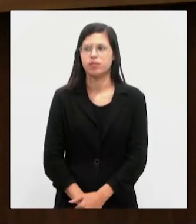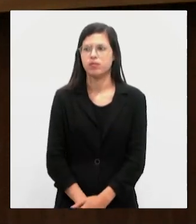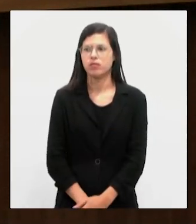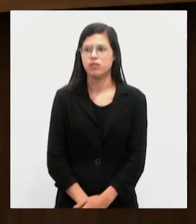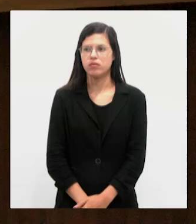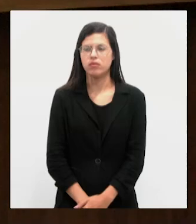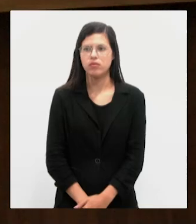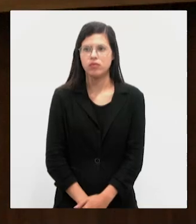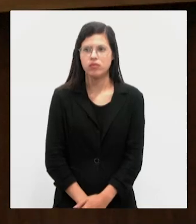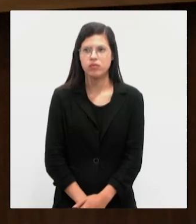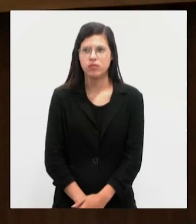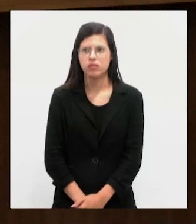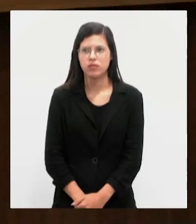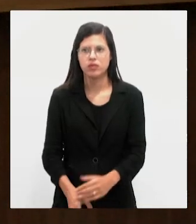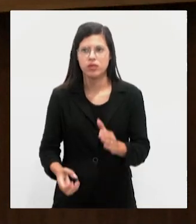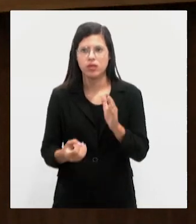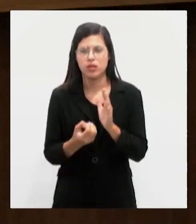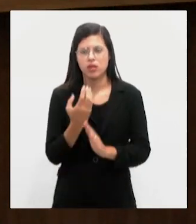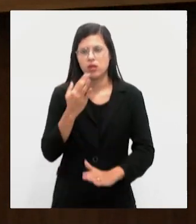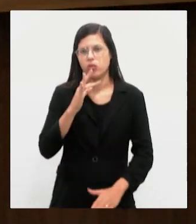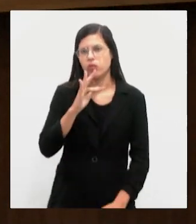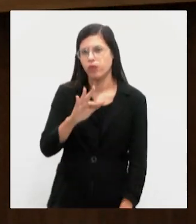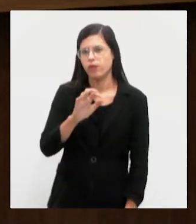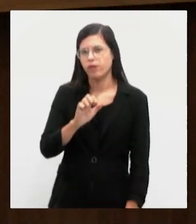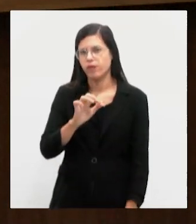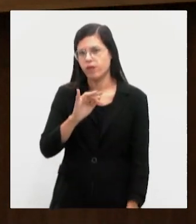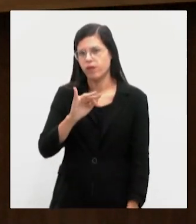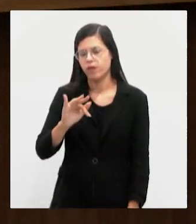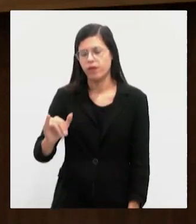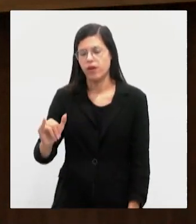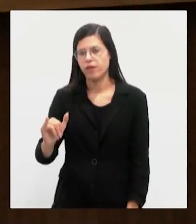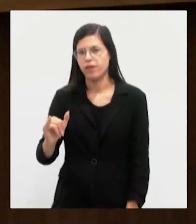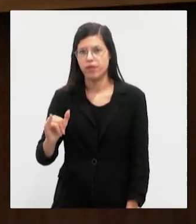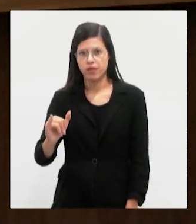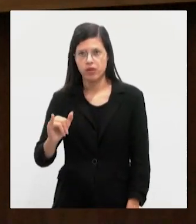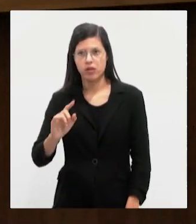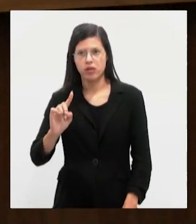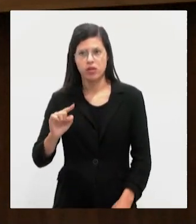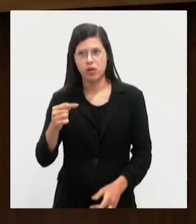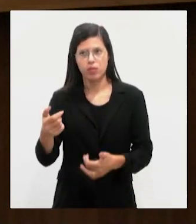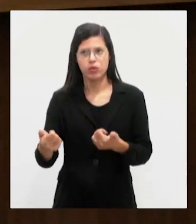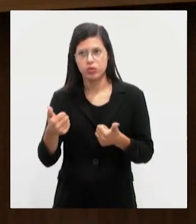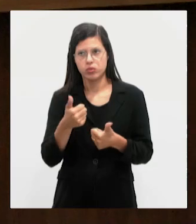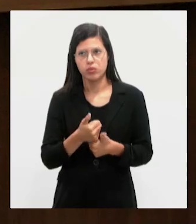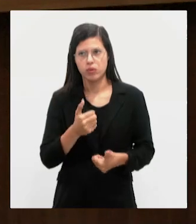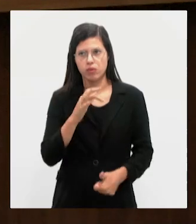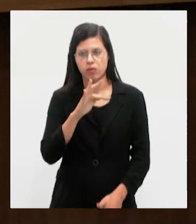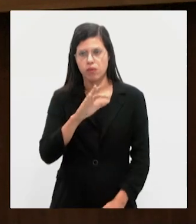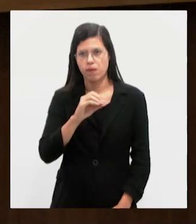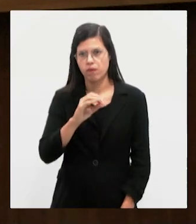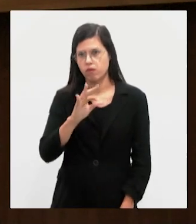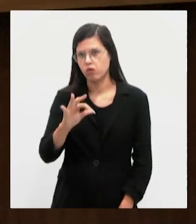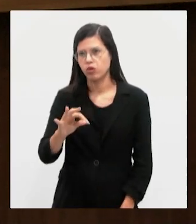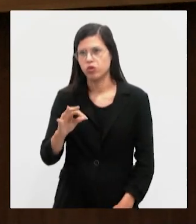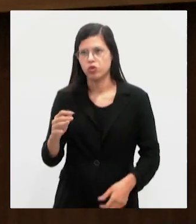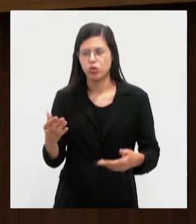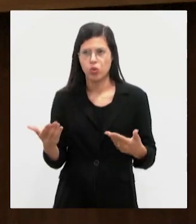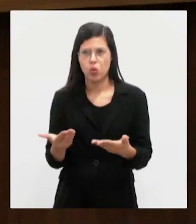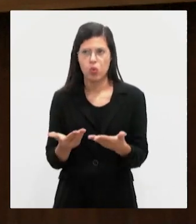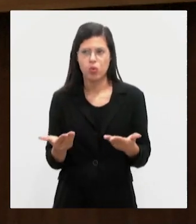Criamos aqui o FEF, que depois foi substituído pelo FOT, que hoje